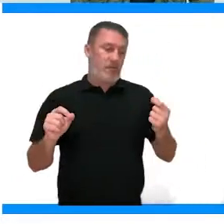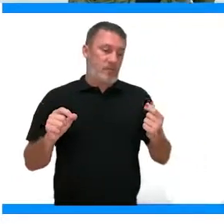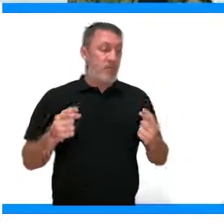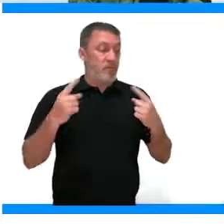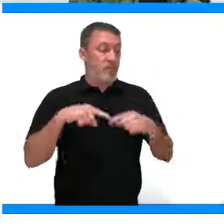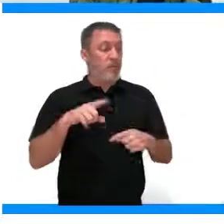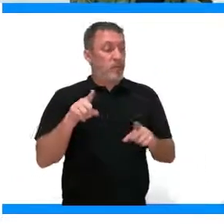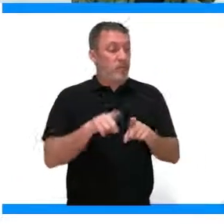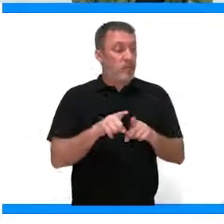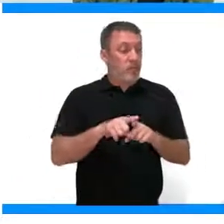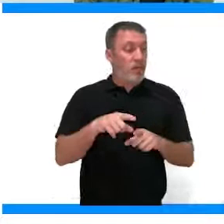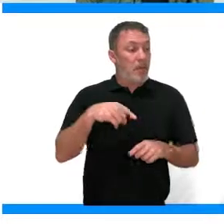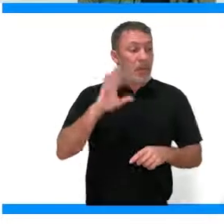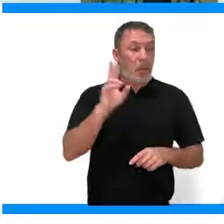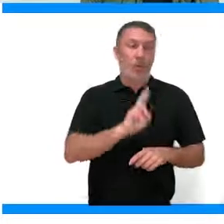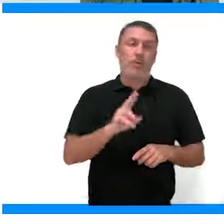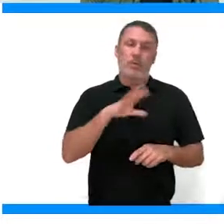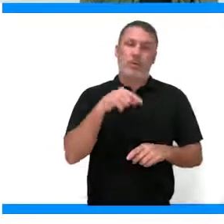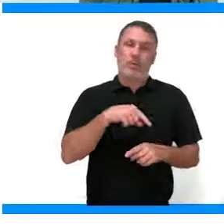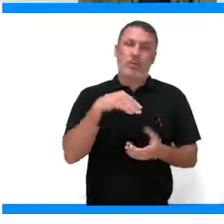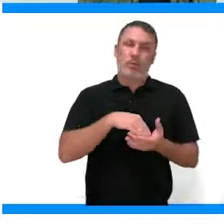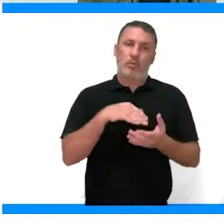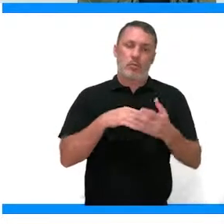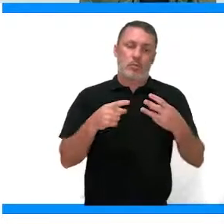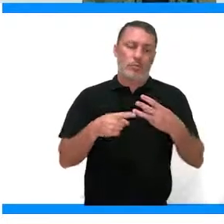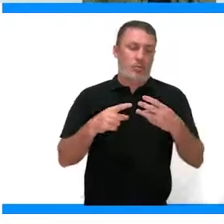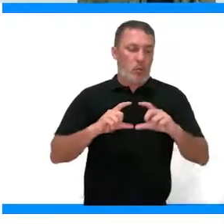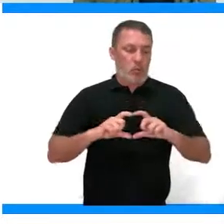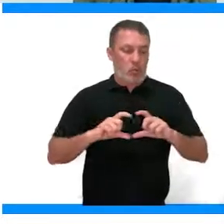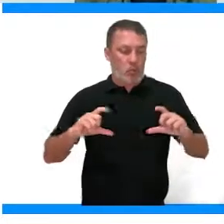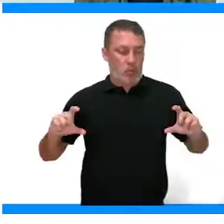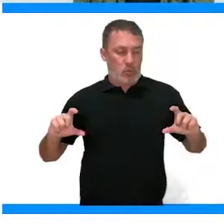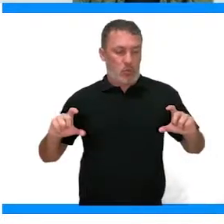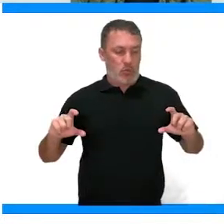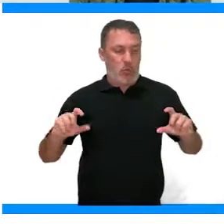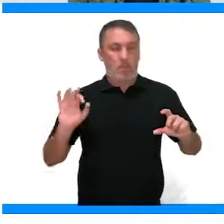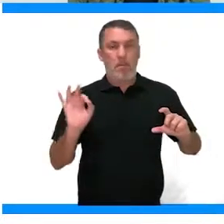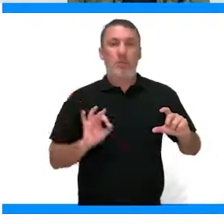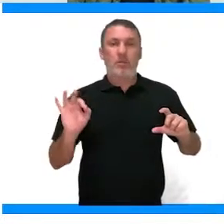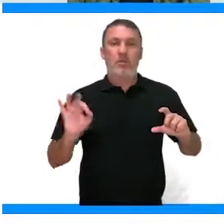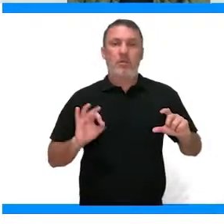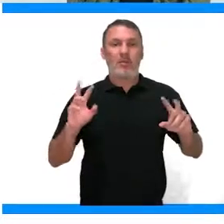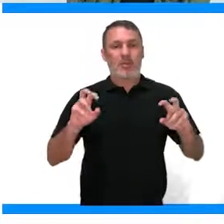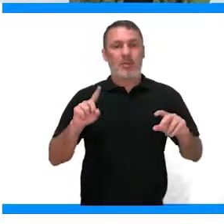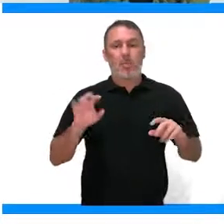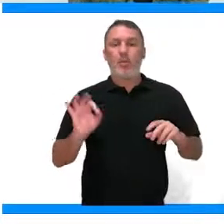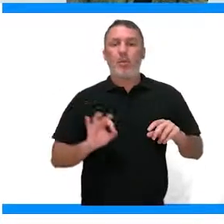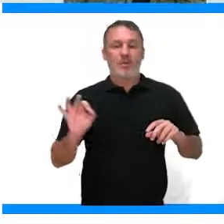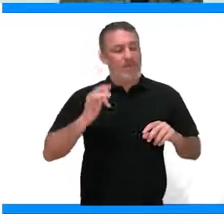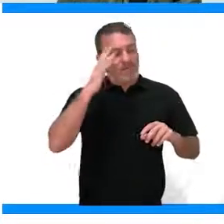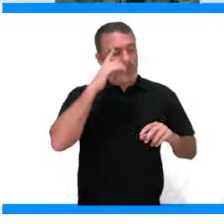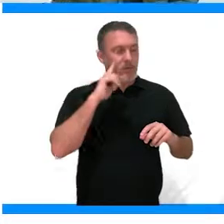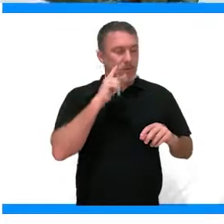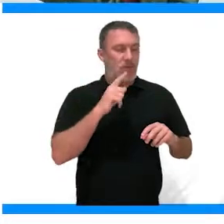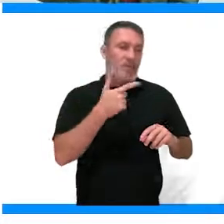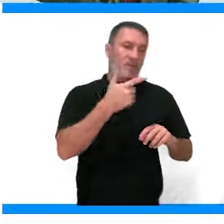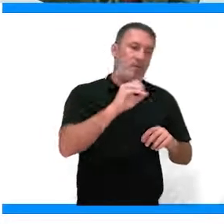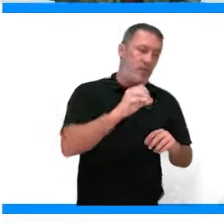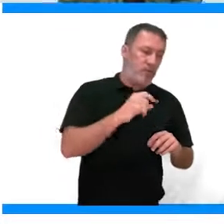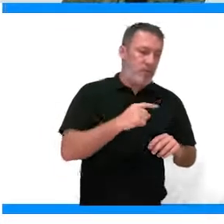a probabilidade, que é o mais comum, que é o quadro azul embaixo aí, ela pode ser escrita na forma de